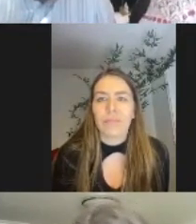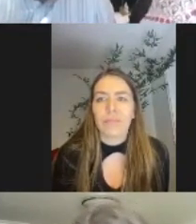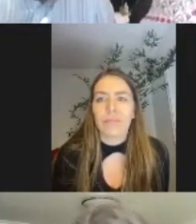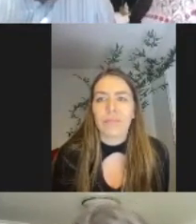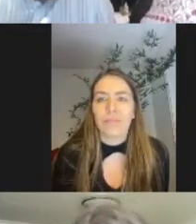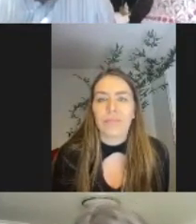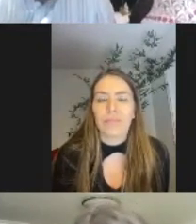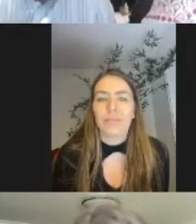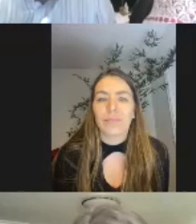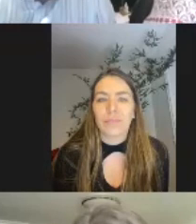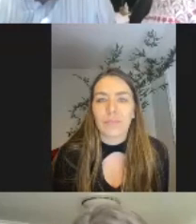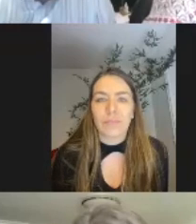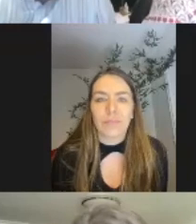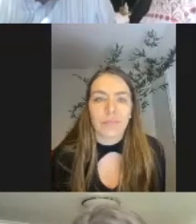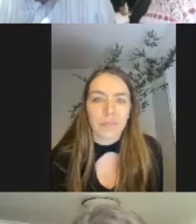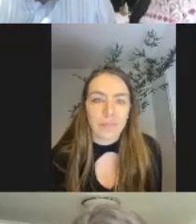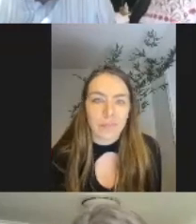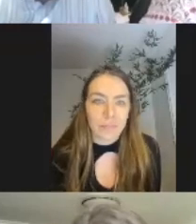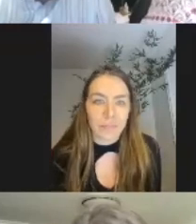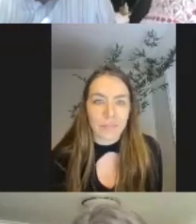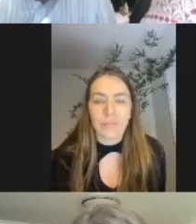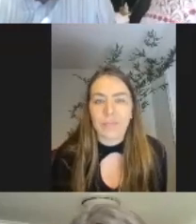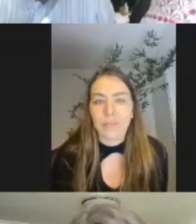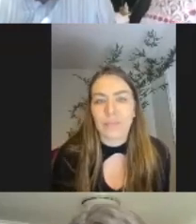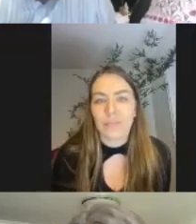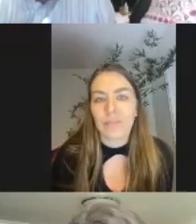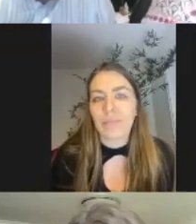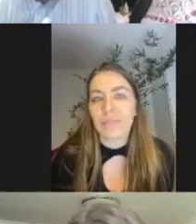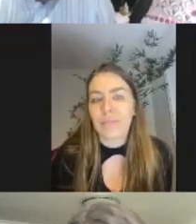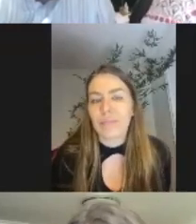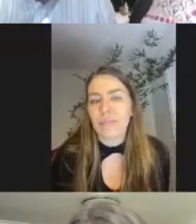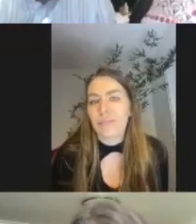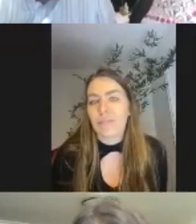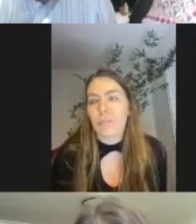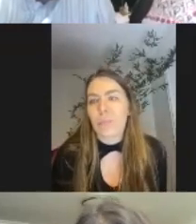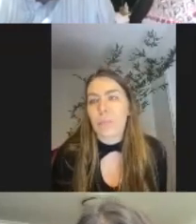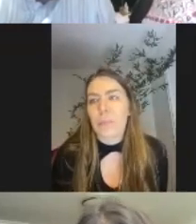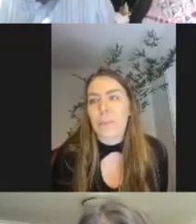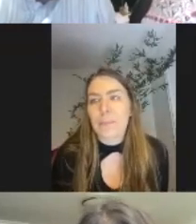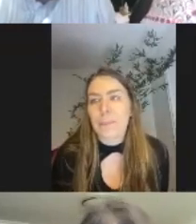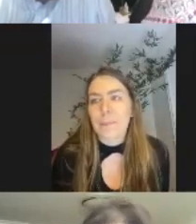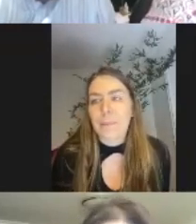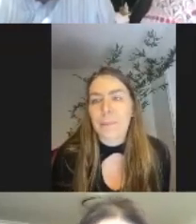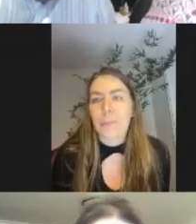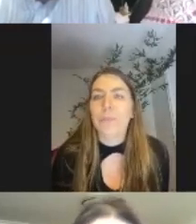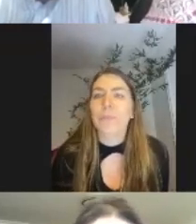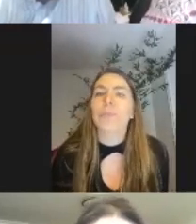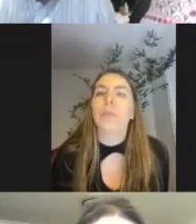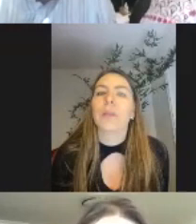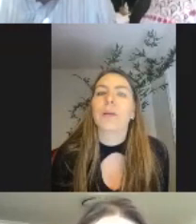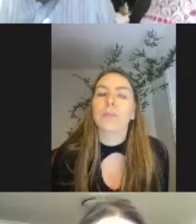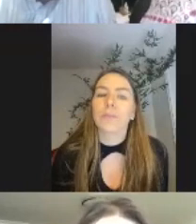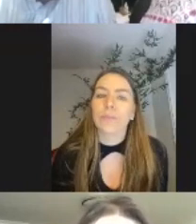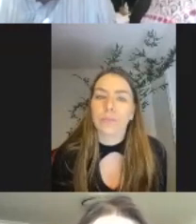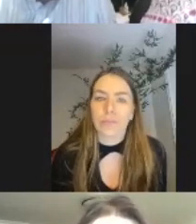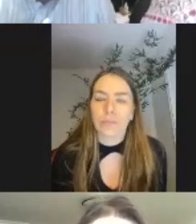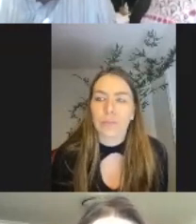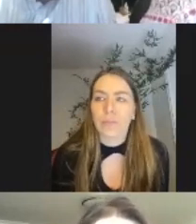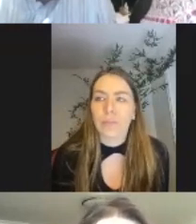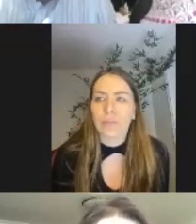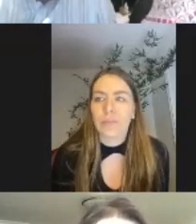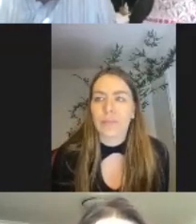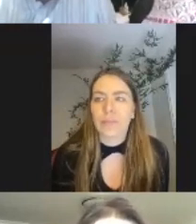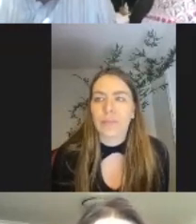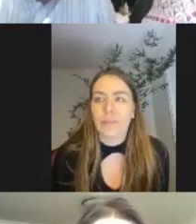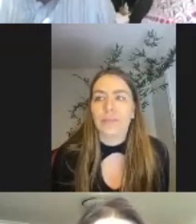madeira, num filé mignon com molho de mostarda, num filé de frango ao molho de brócolis, espinafre,